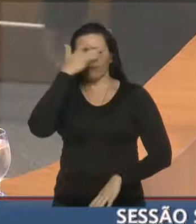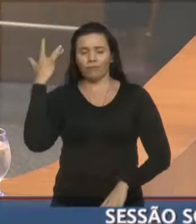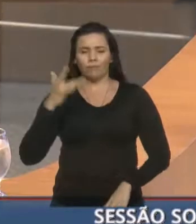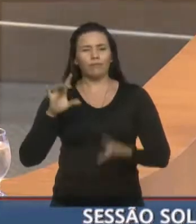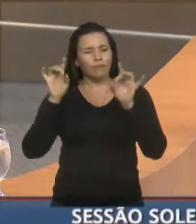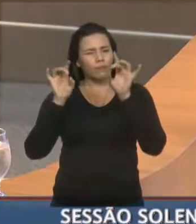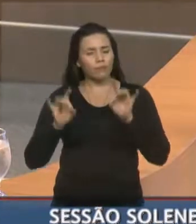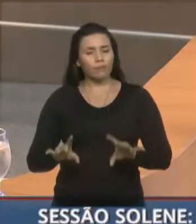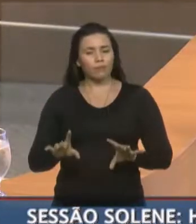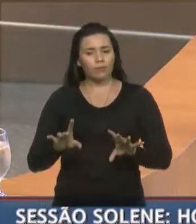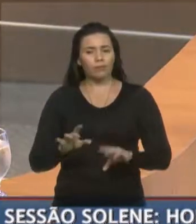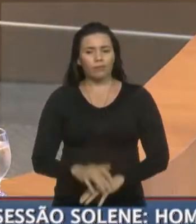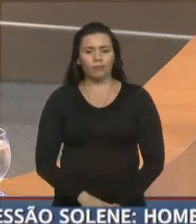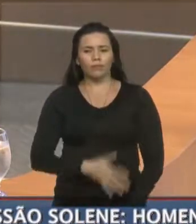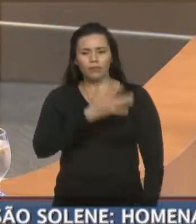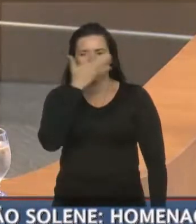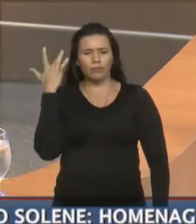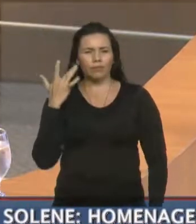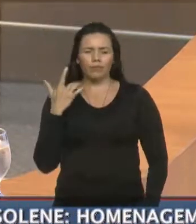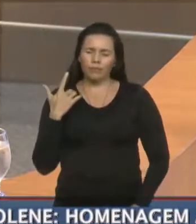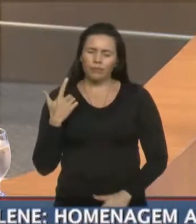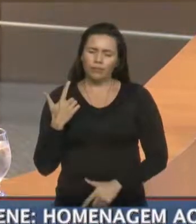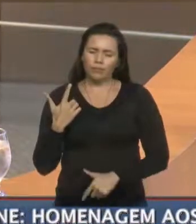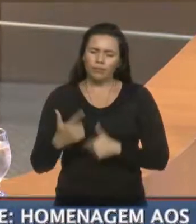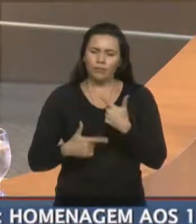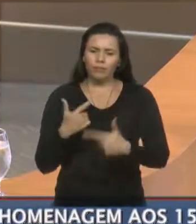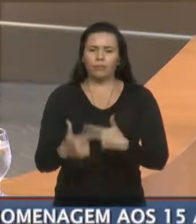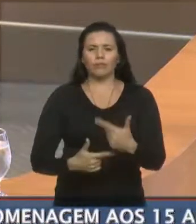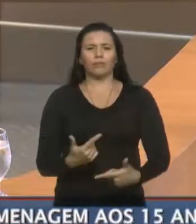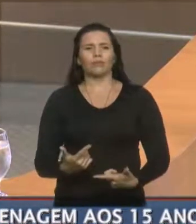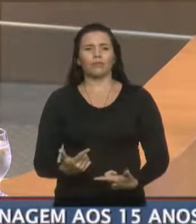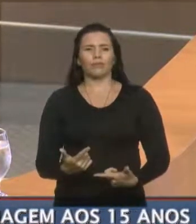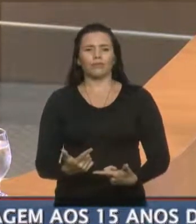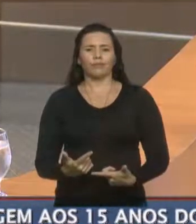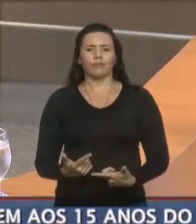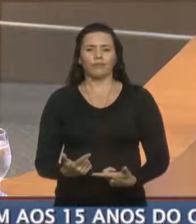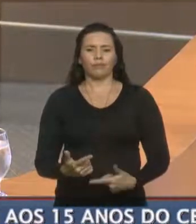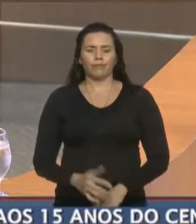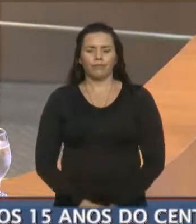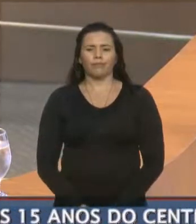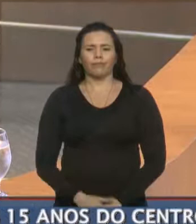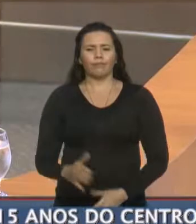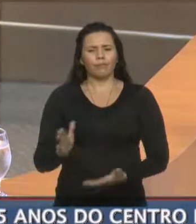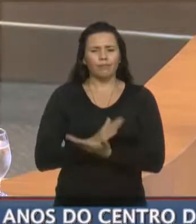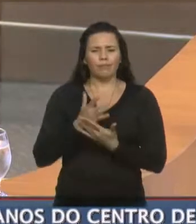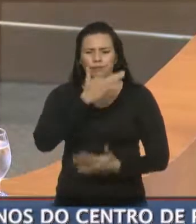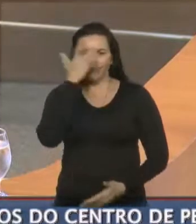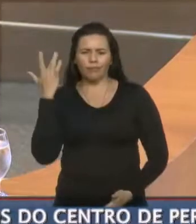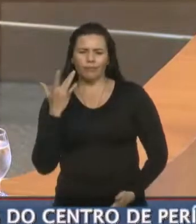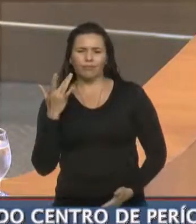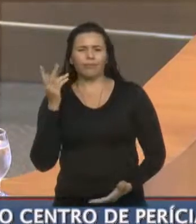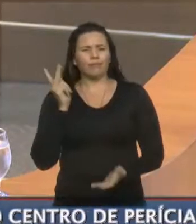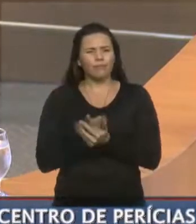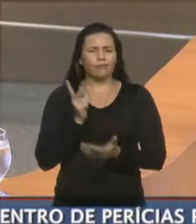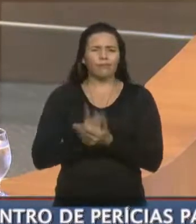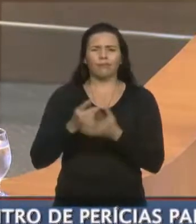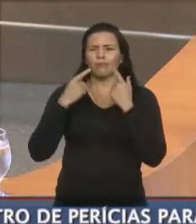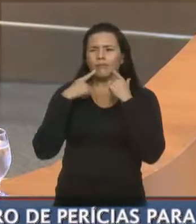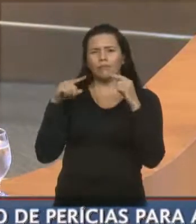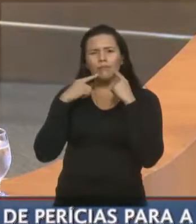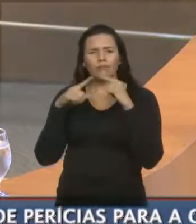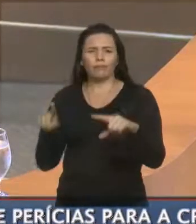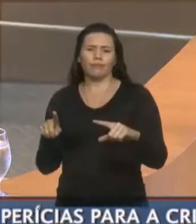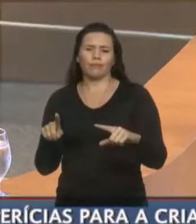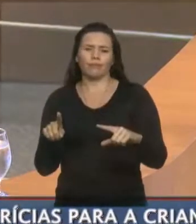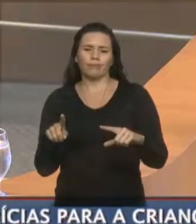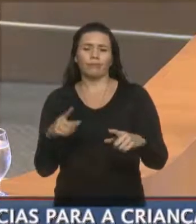especialmente aquelas que dedicam sua vida a criticar o sistema de segurança do nosso estado. Porque essas